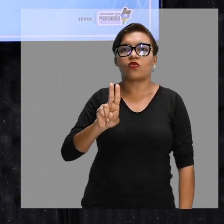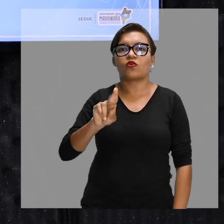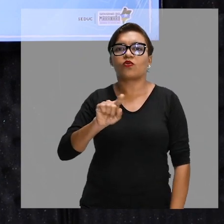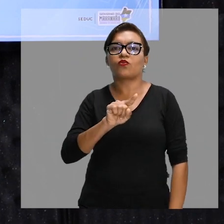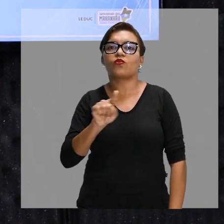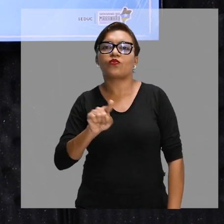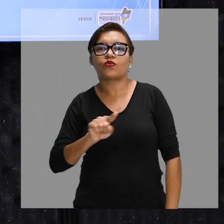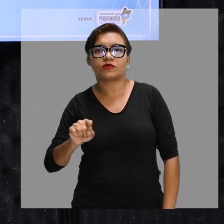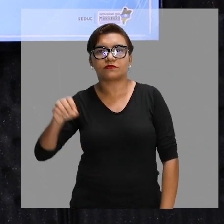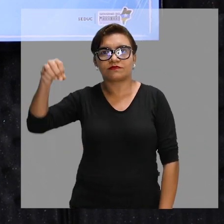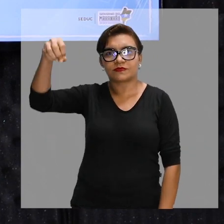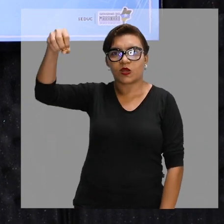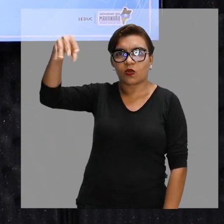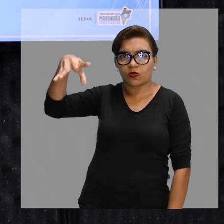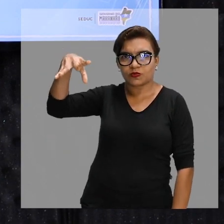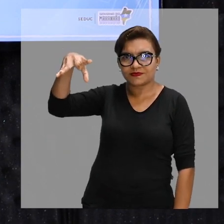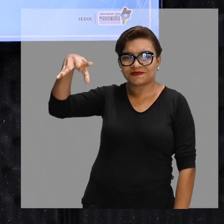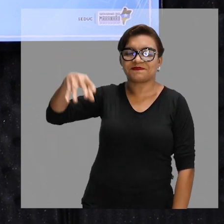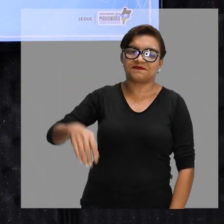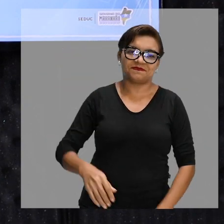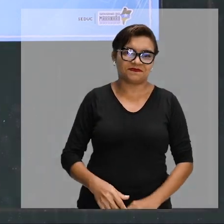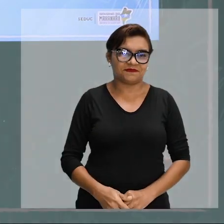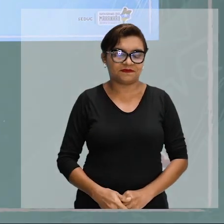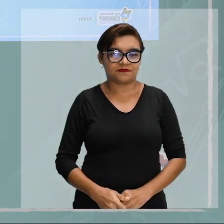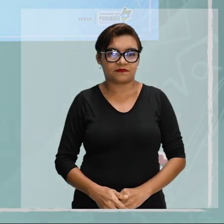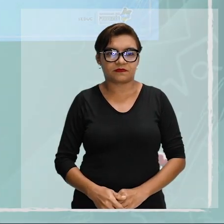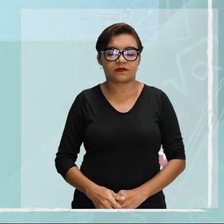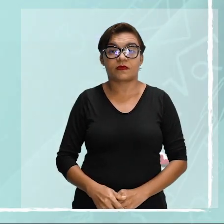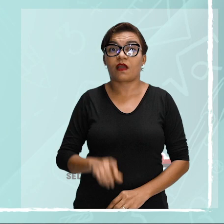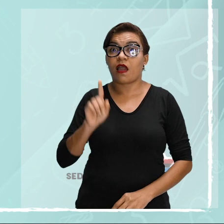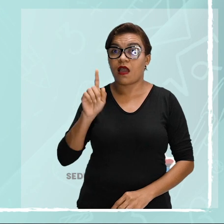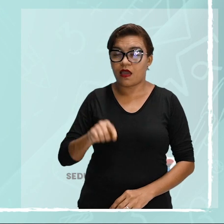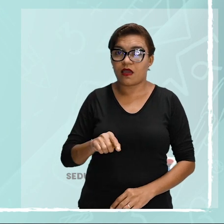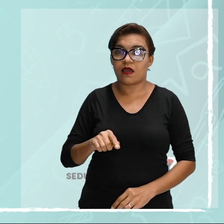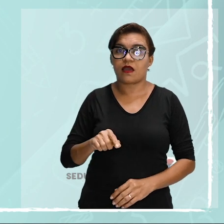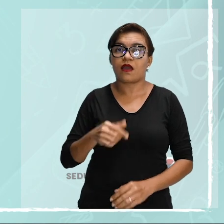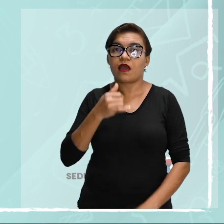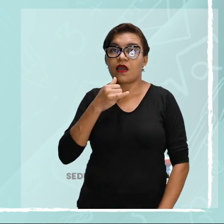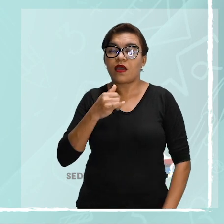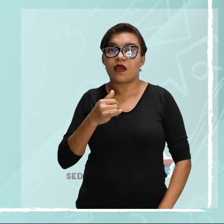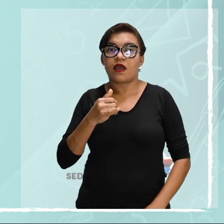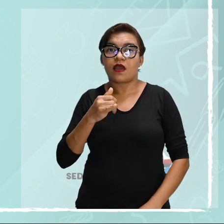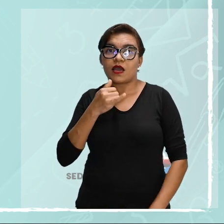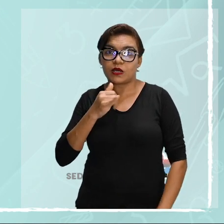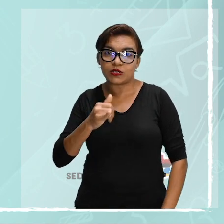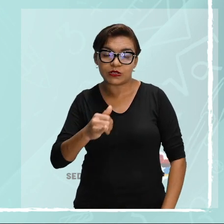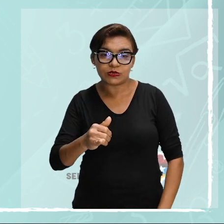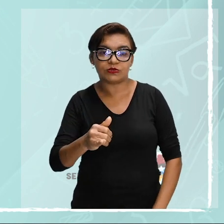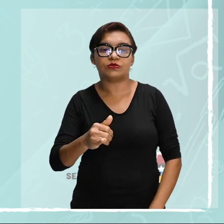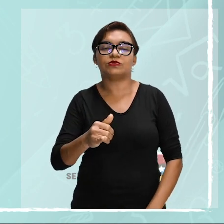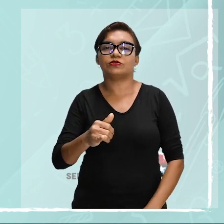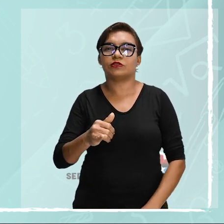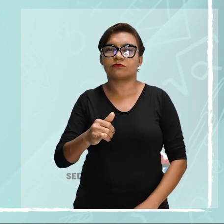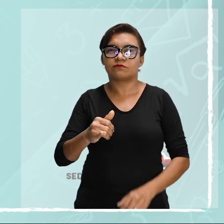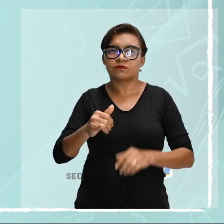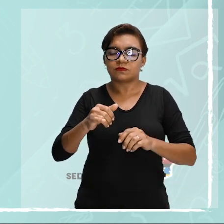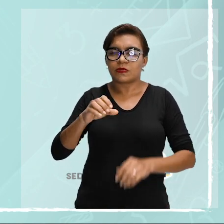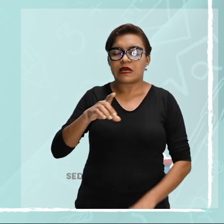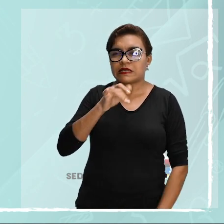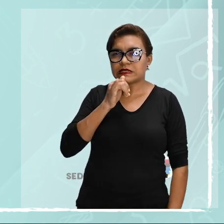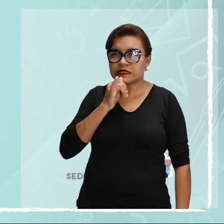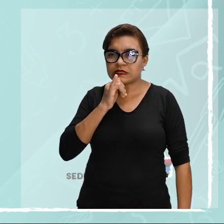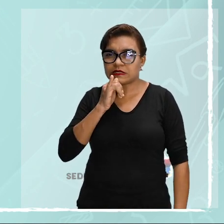gente relembre os conceitos, não é isso? Então luz é energia radiante emitida por certas substâncias e sob